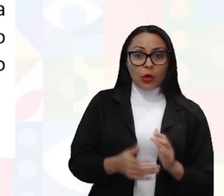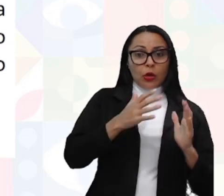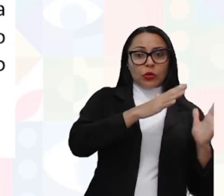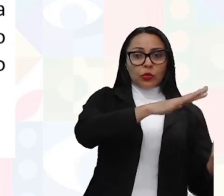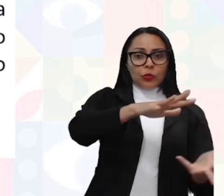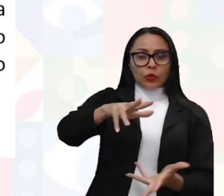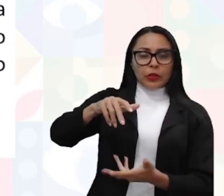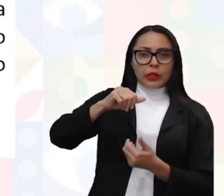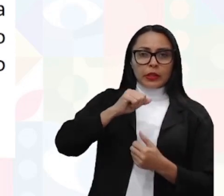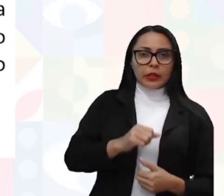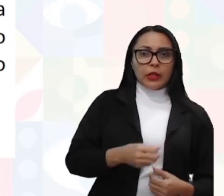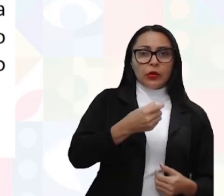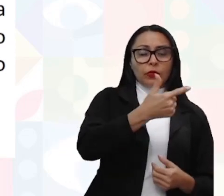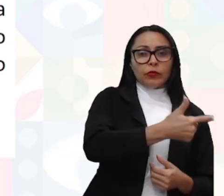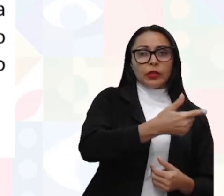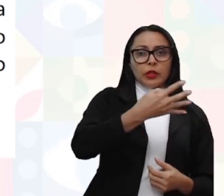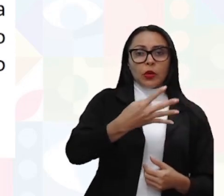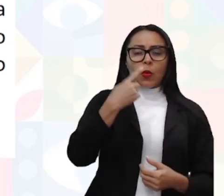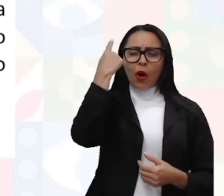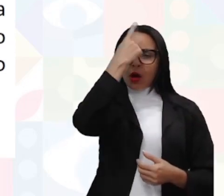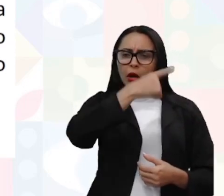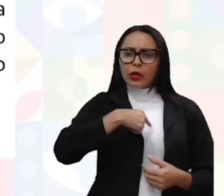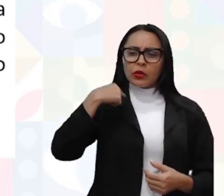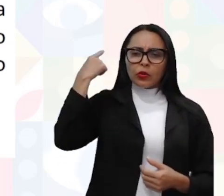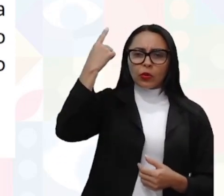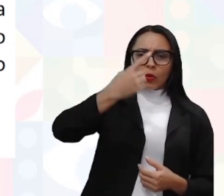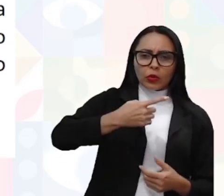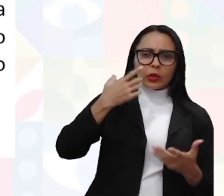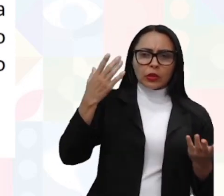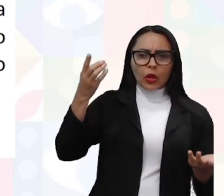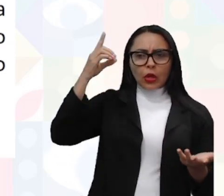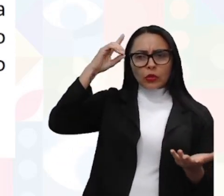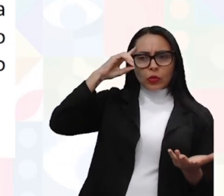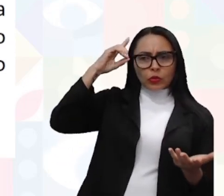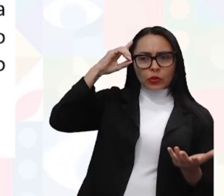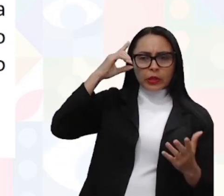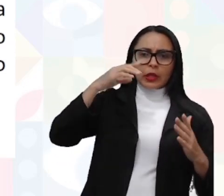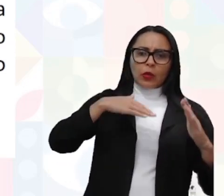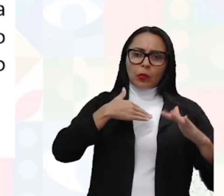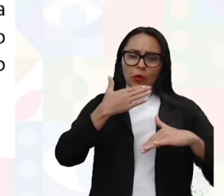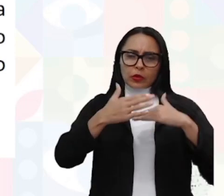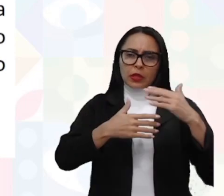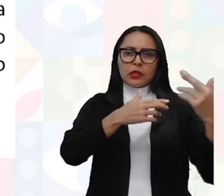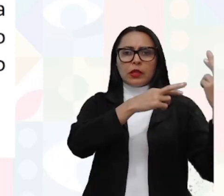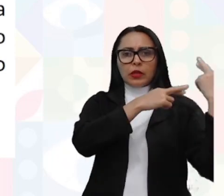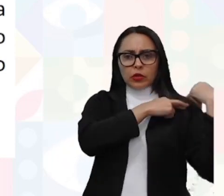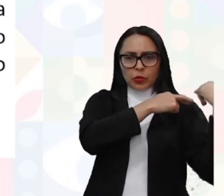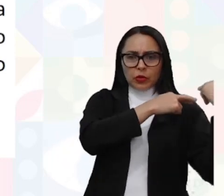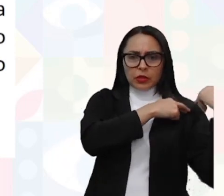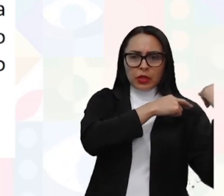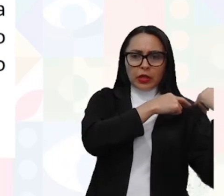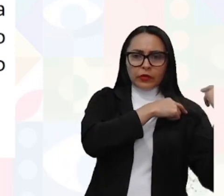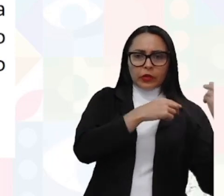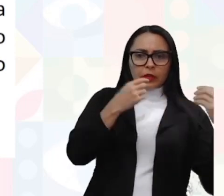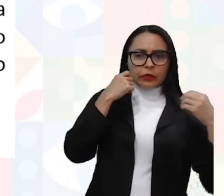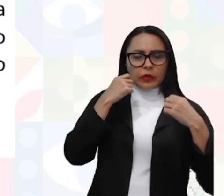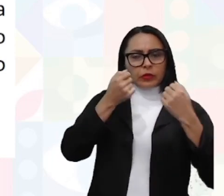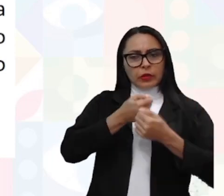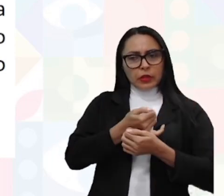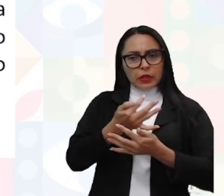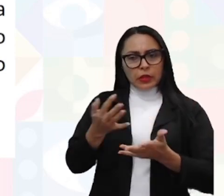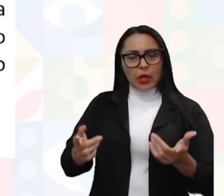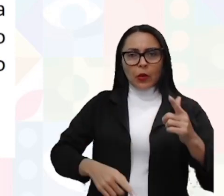inteiro, 24 horas por dia, os processos logísticos são responsáveis por levar produtos e